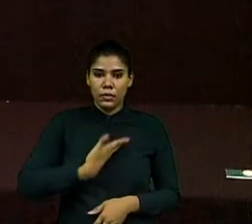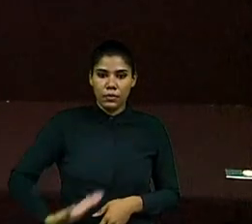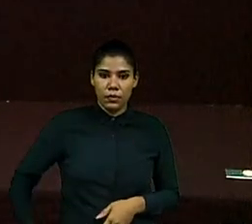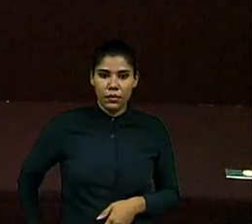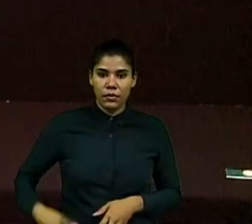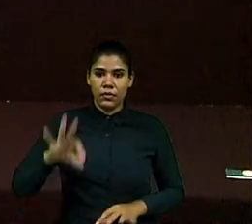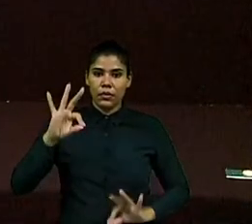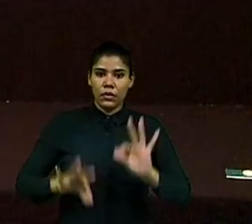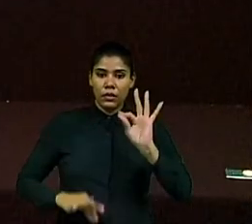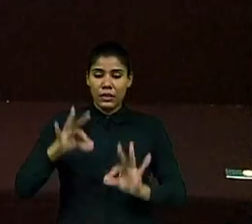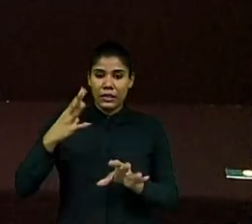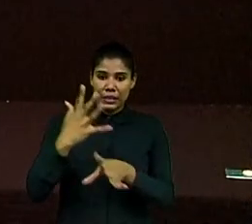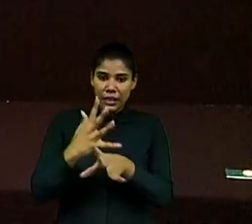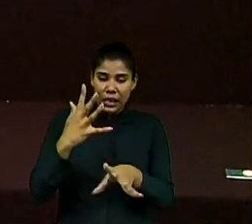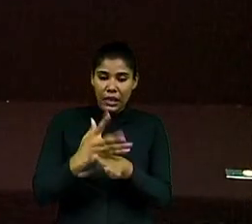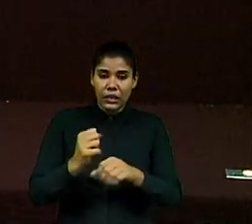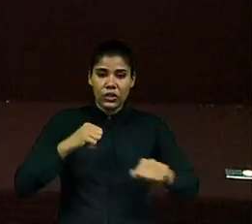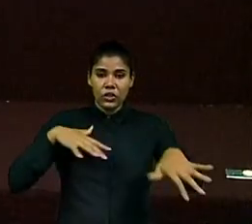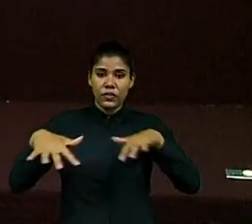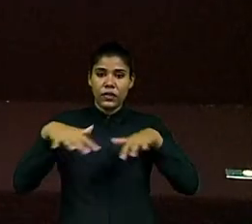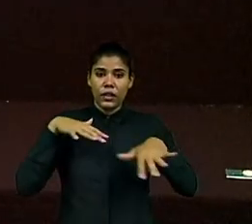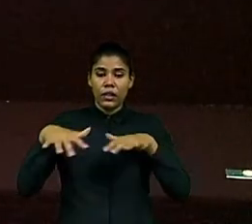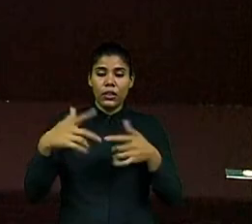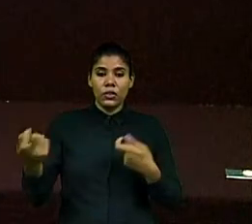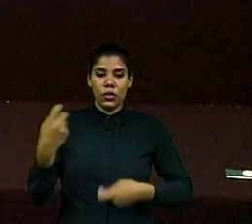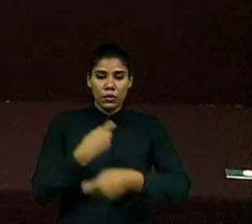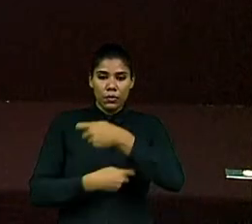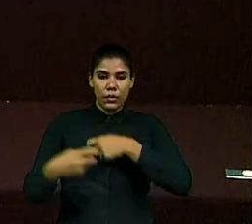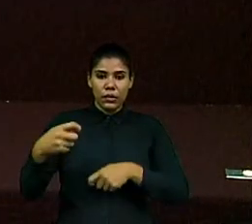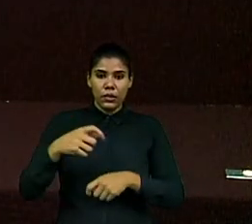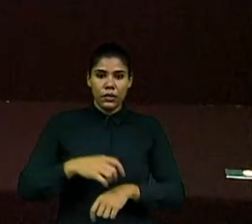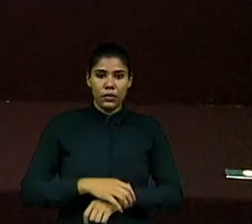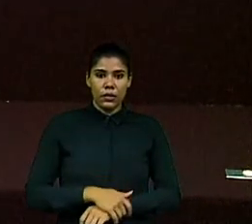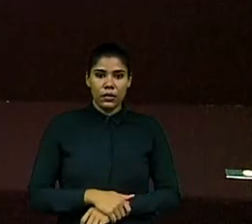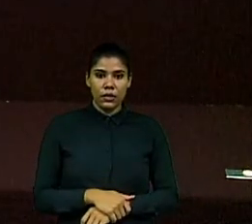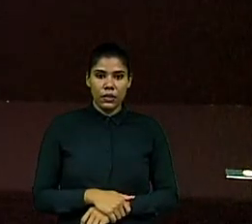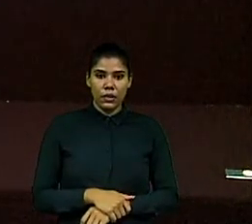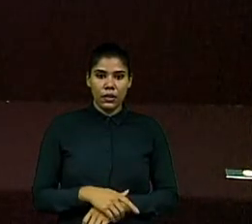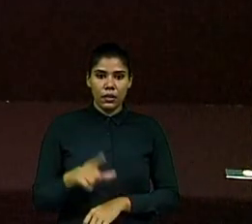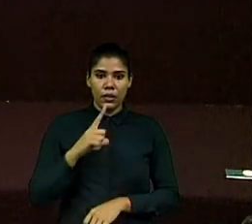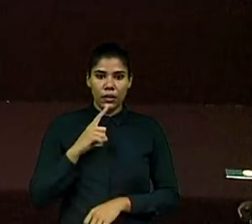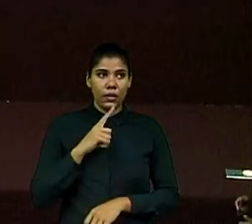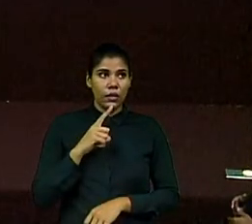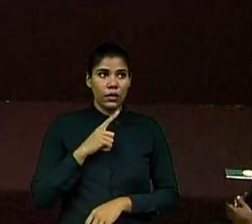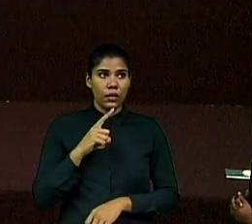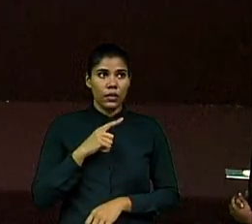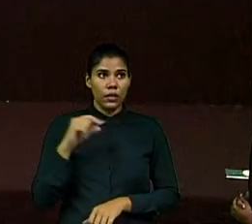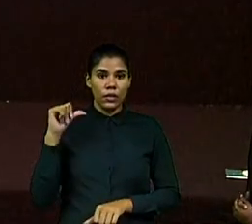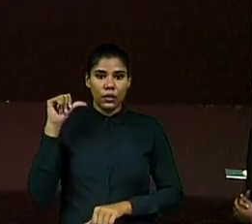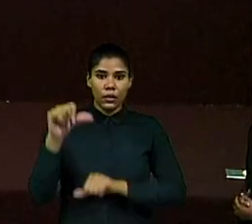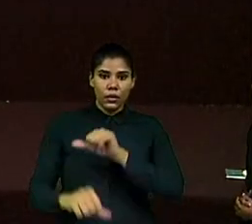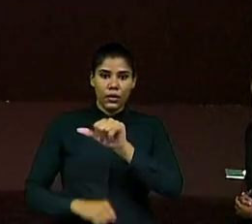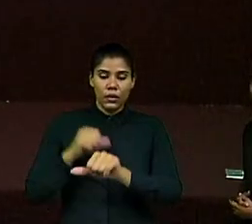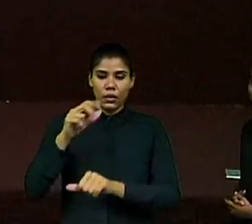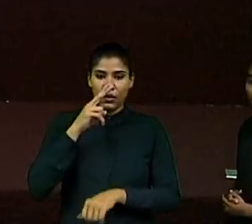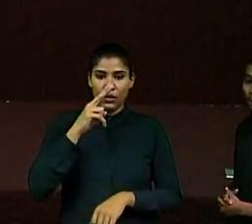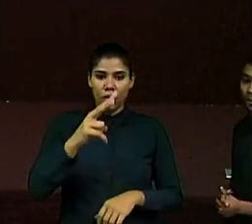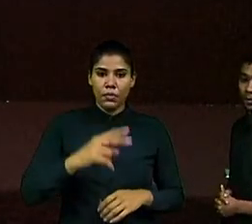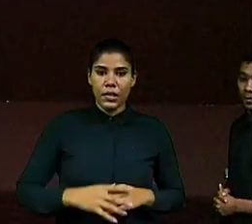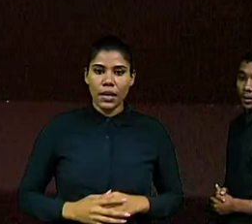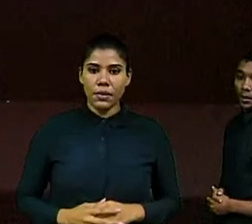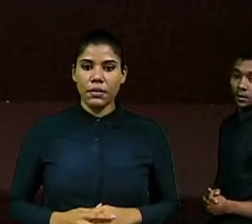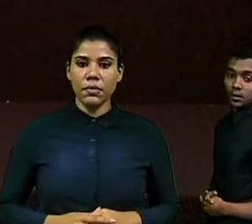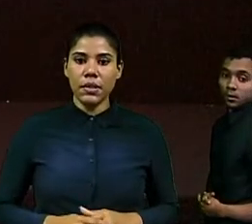das cidades das atividades comer ciais foi uma transformação incrível e a partir